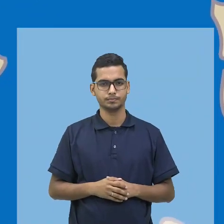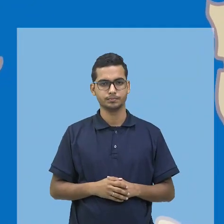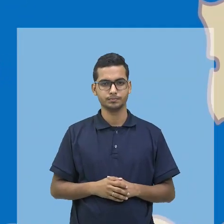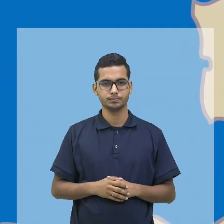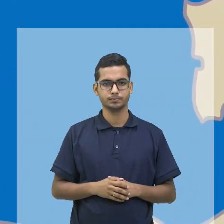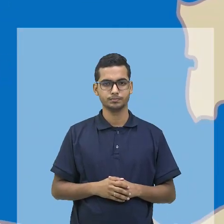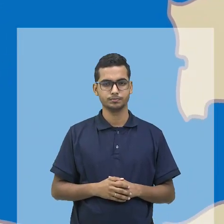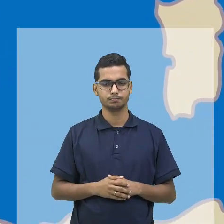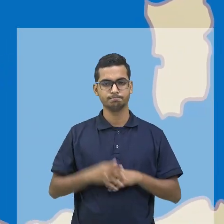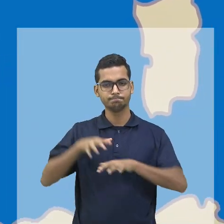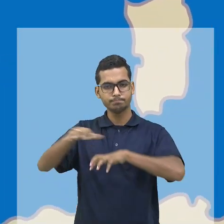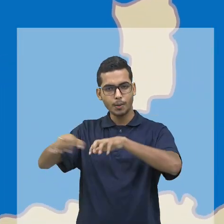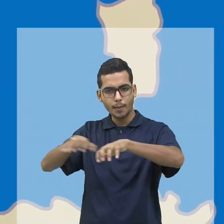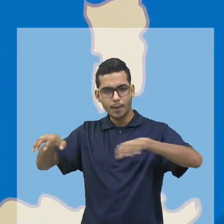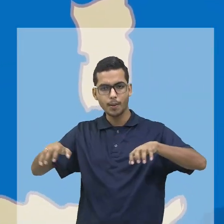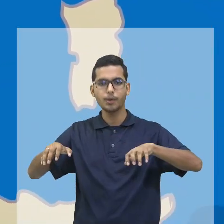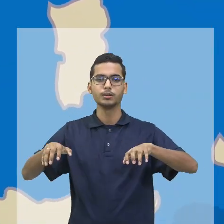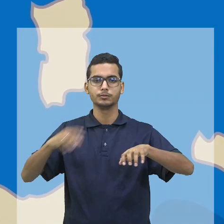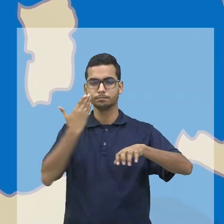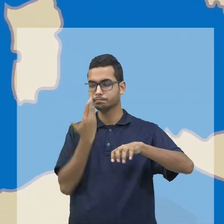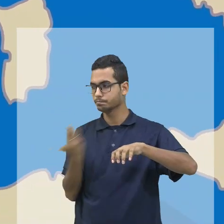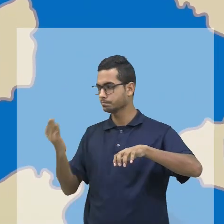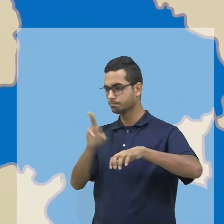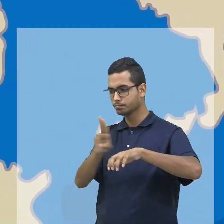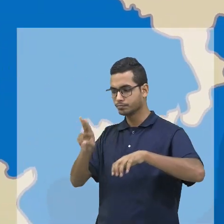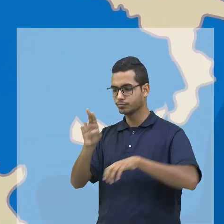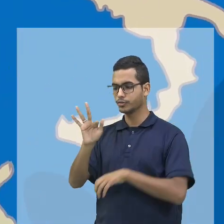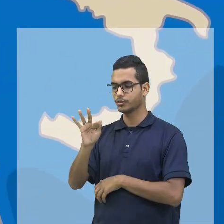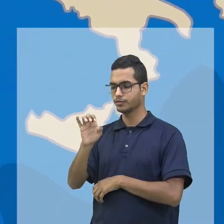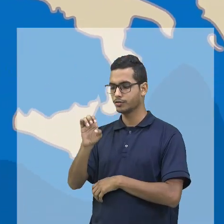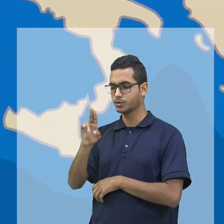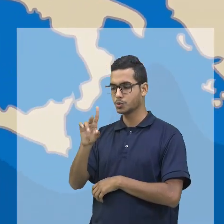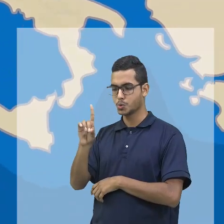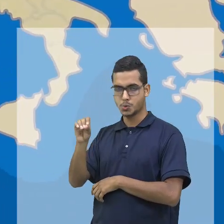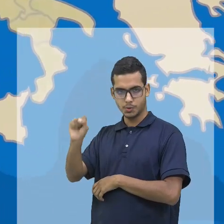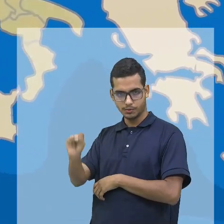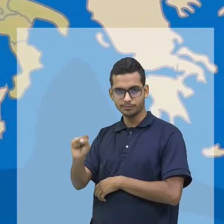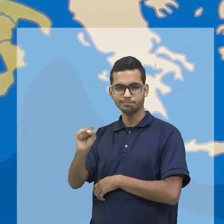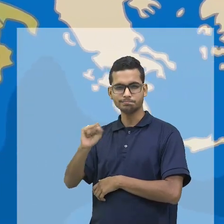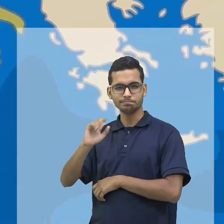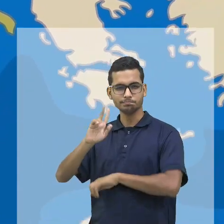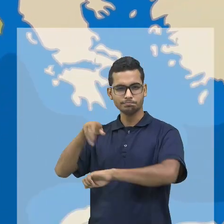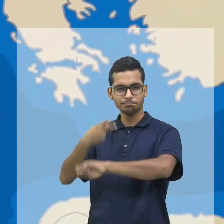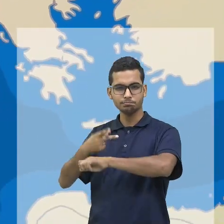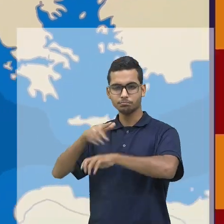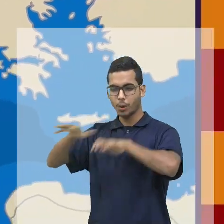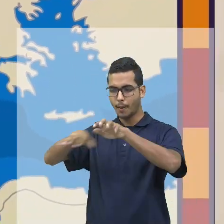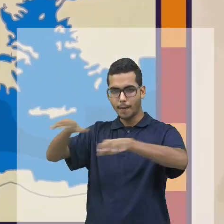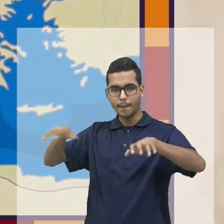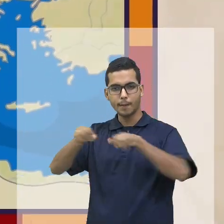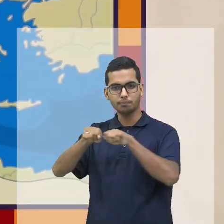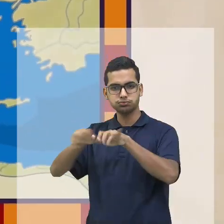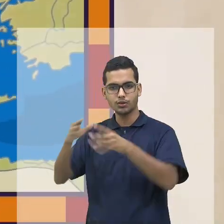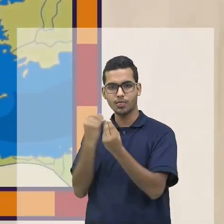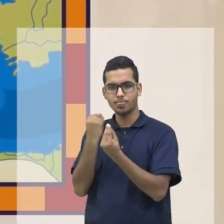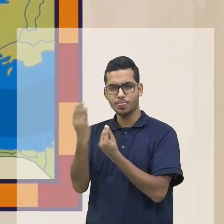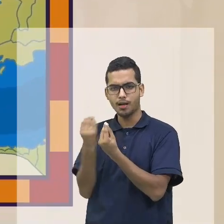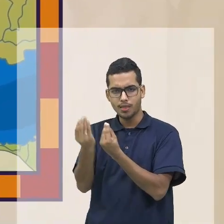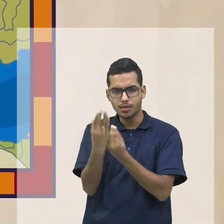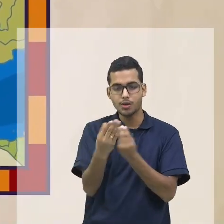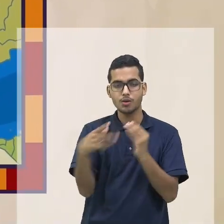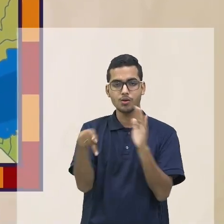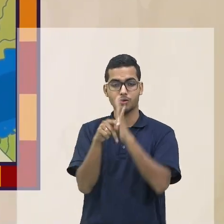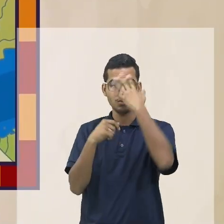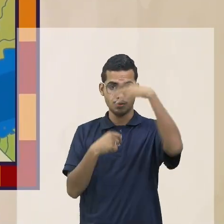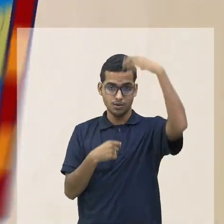Essas novas porções de terra são chamadas de feudos. À medida que mais feudos são doados, o poder do rei